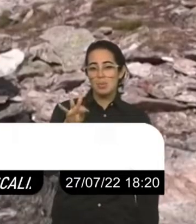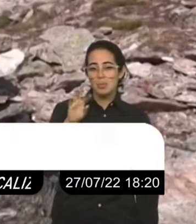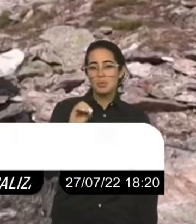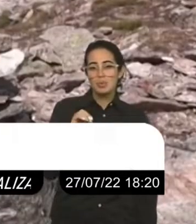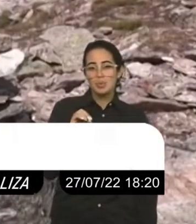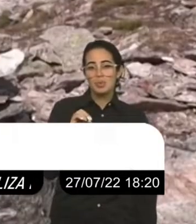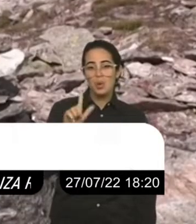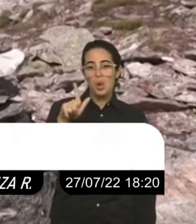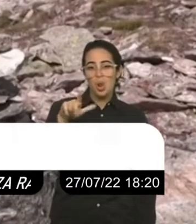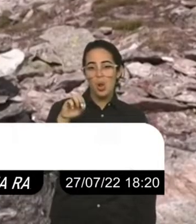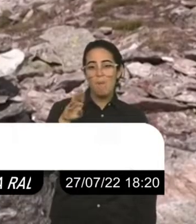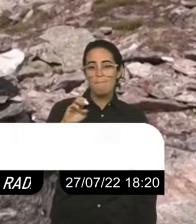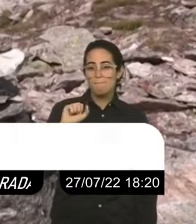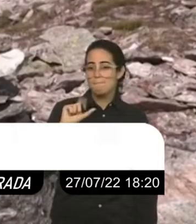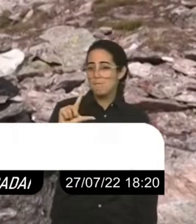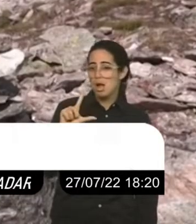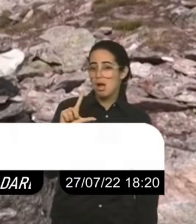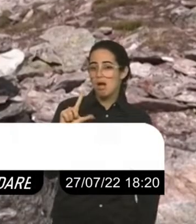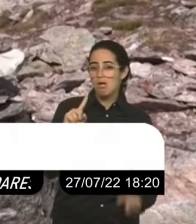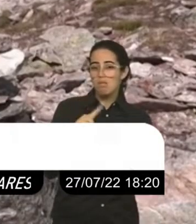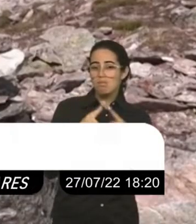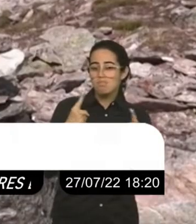real.